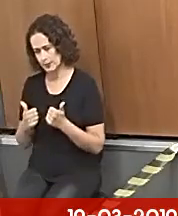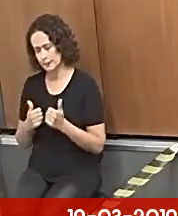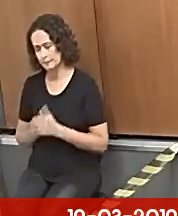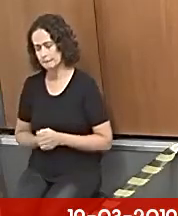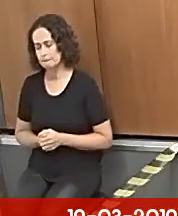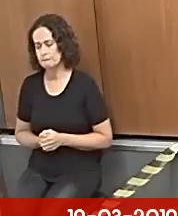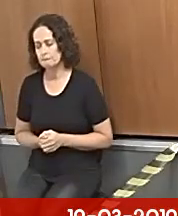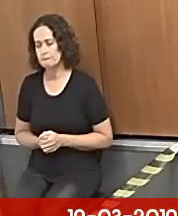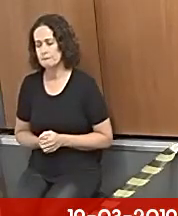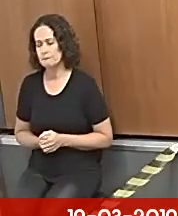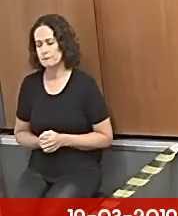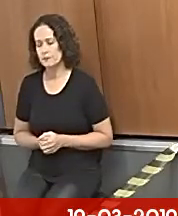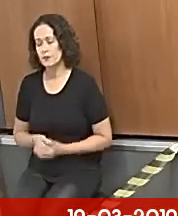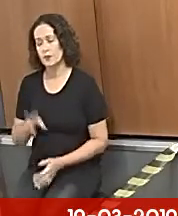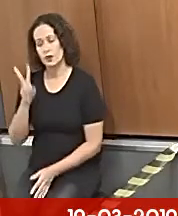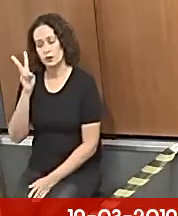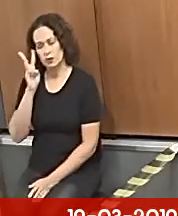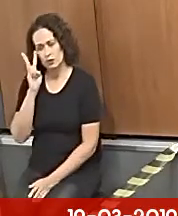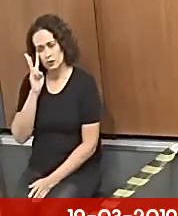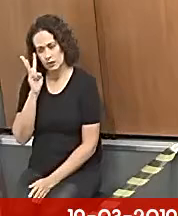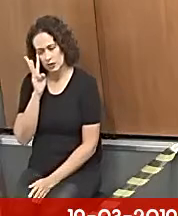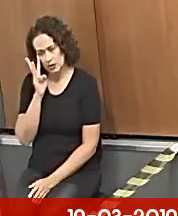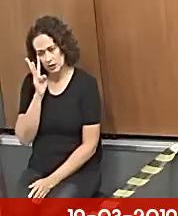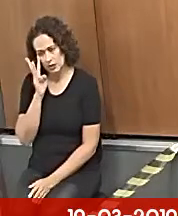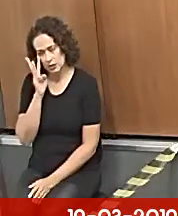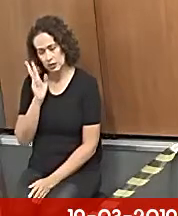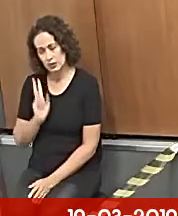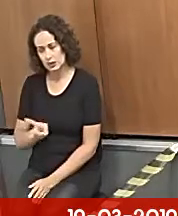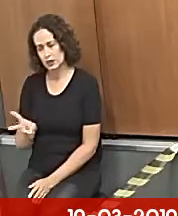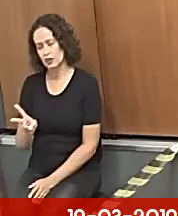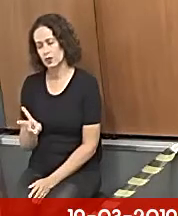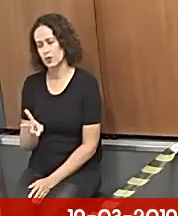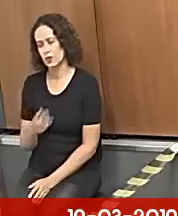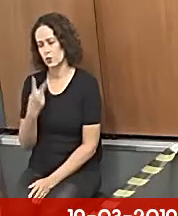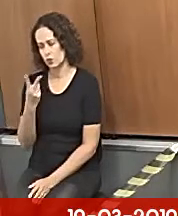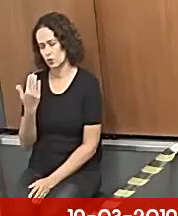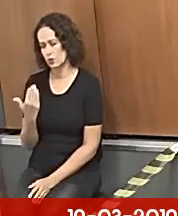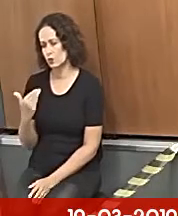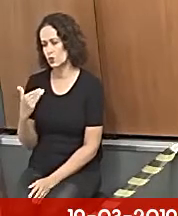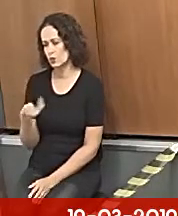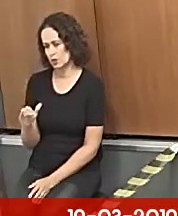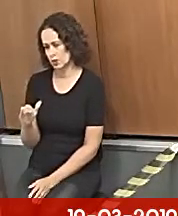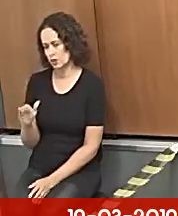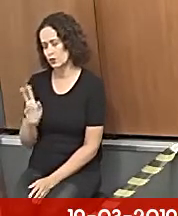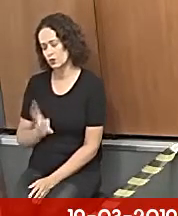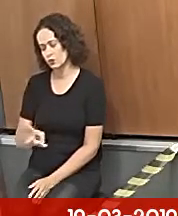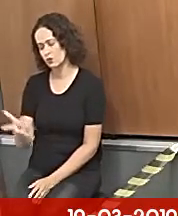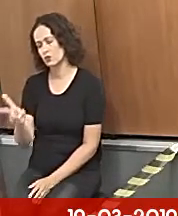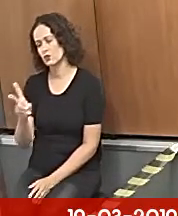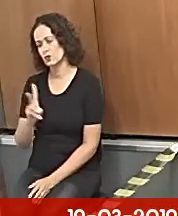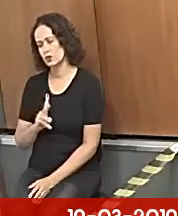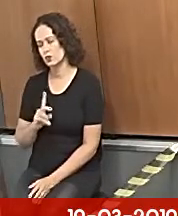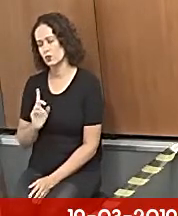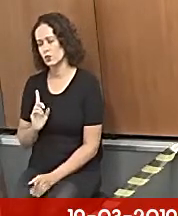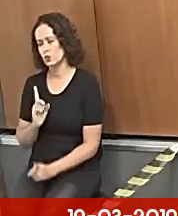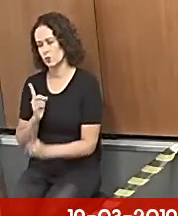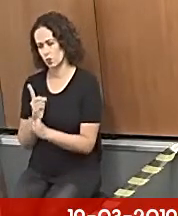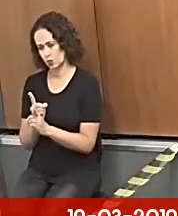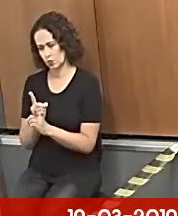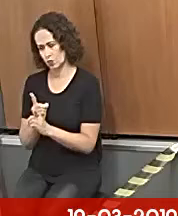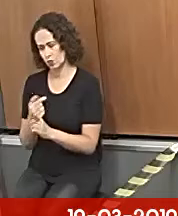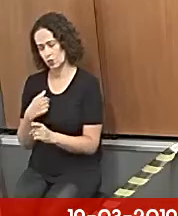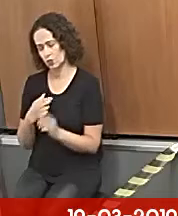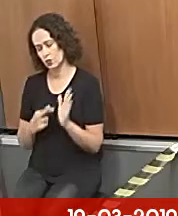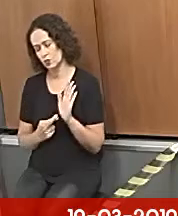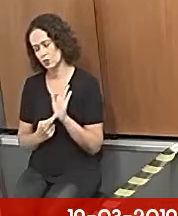toda terça 14 e 30 reunimos o dia ordinariamente na comissão o show como presidente do conselho